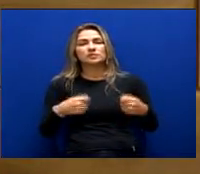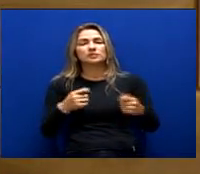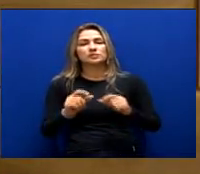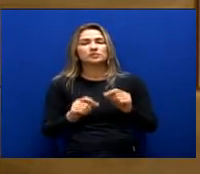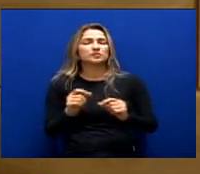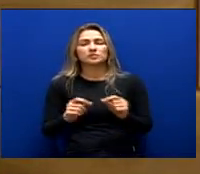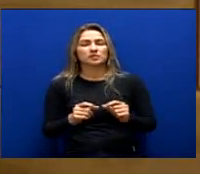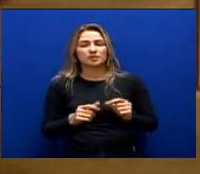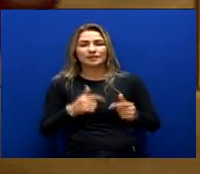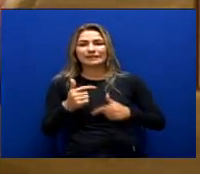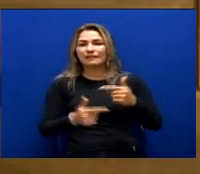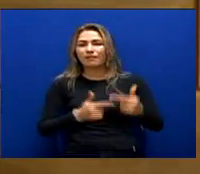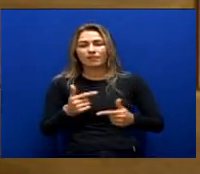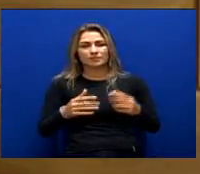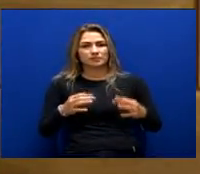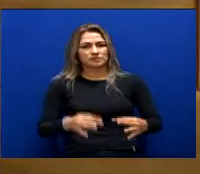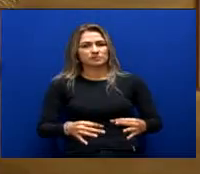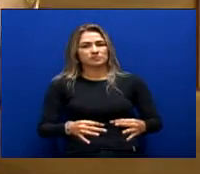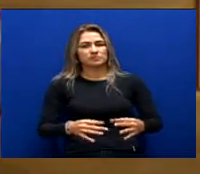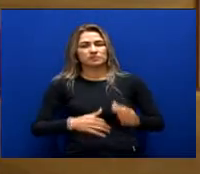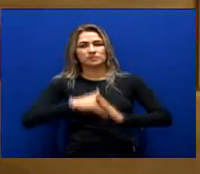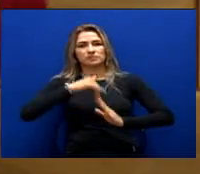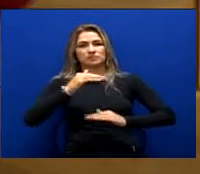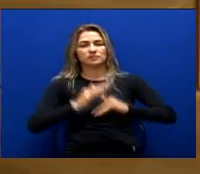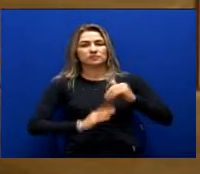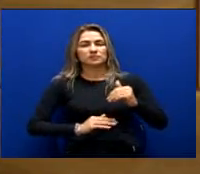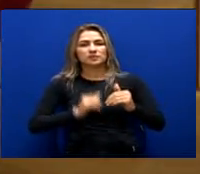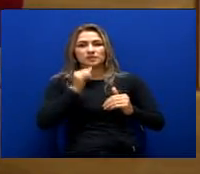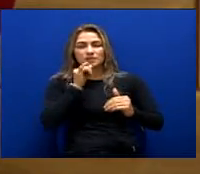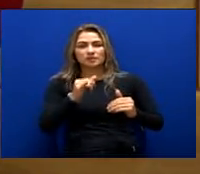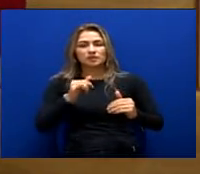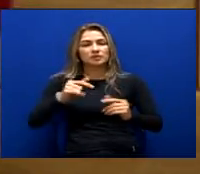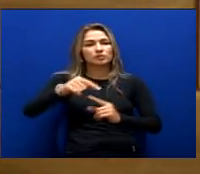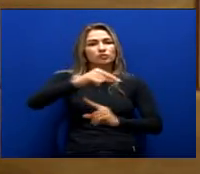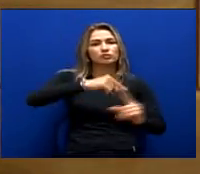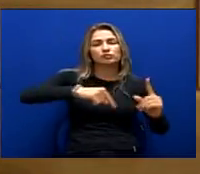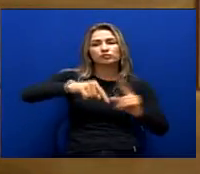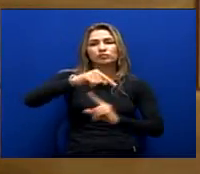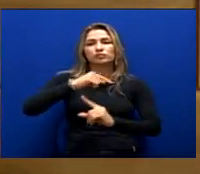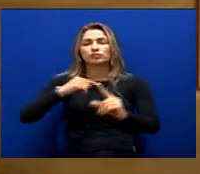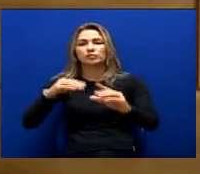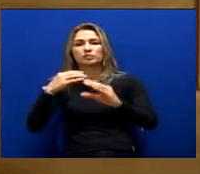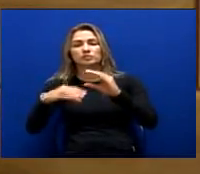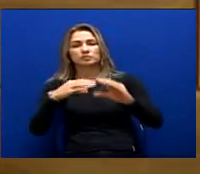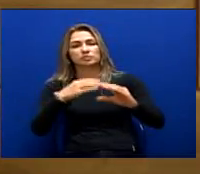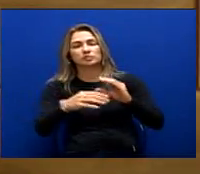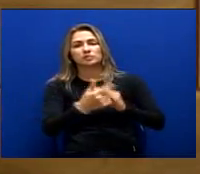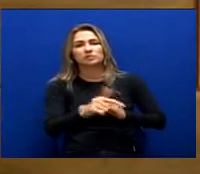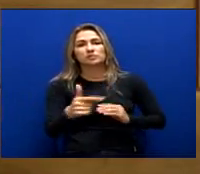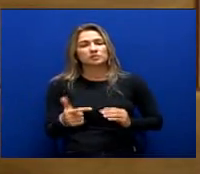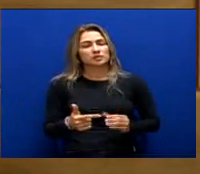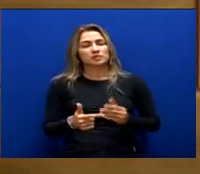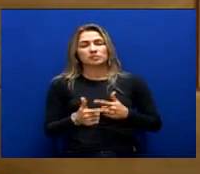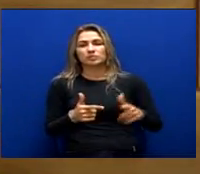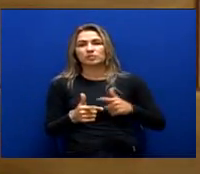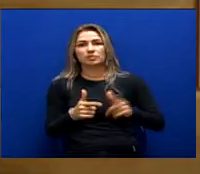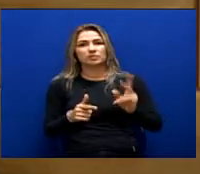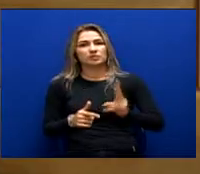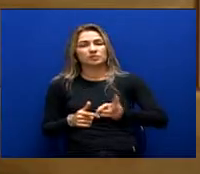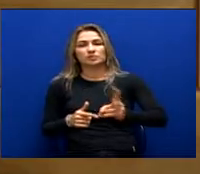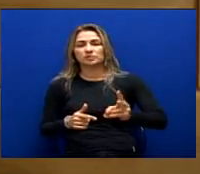equipamentos se ela não se se é socializar se ela não se comunica então que é o que a gente vê o que está